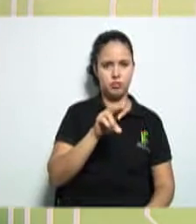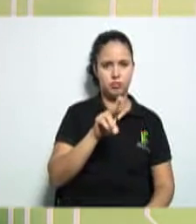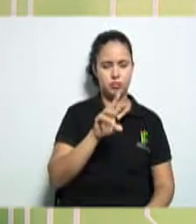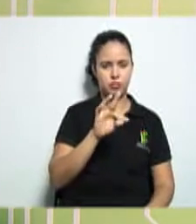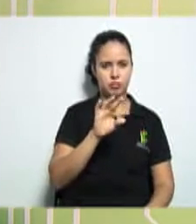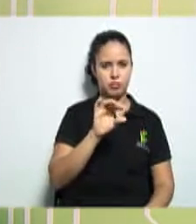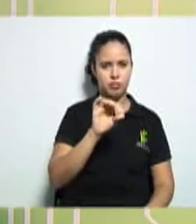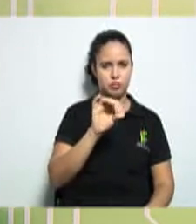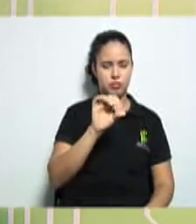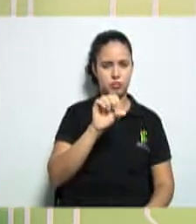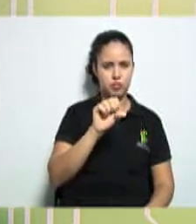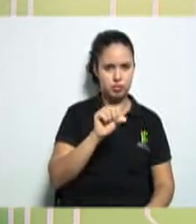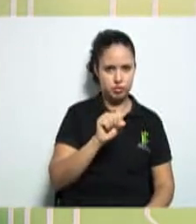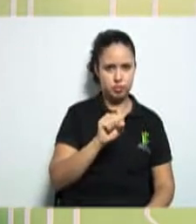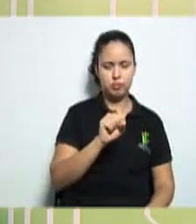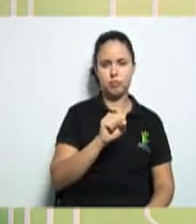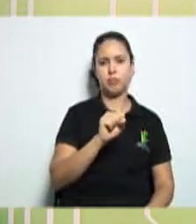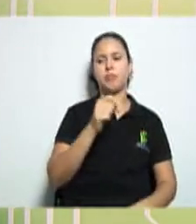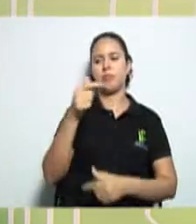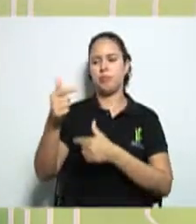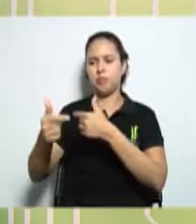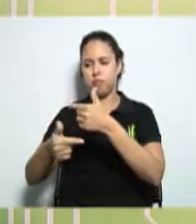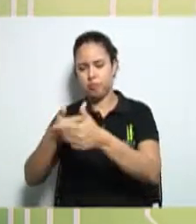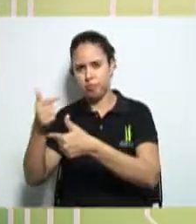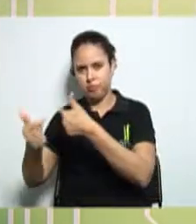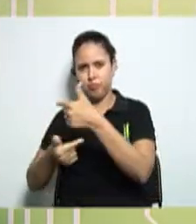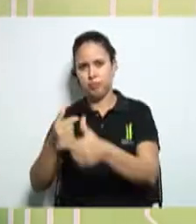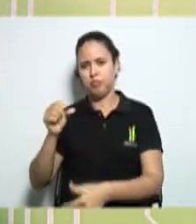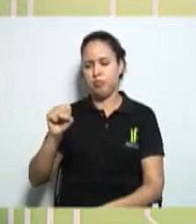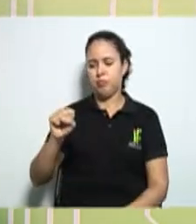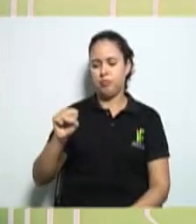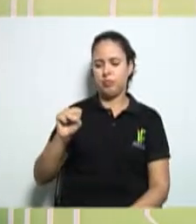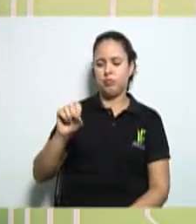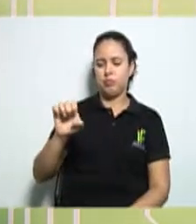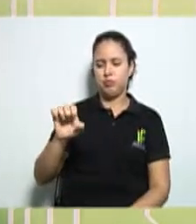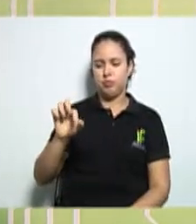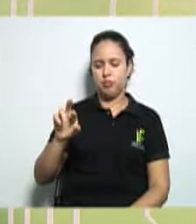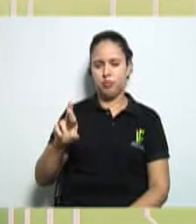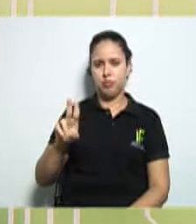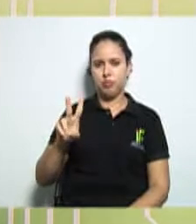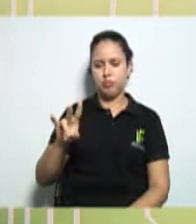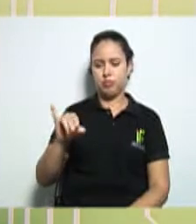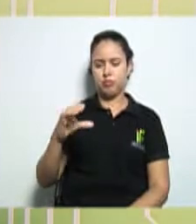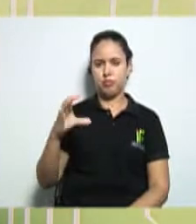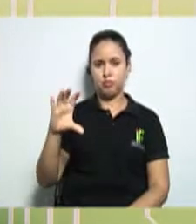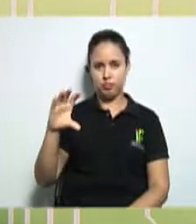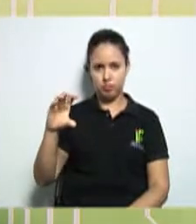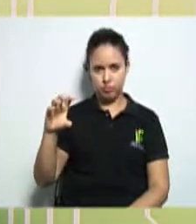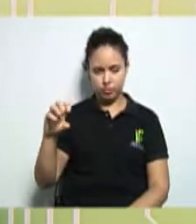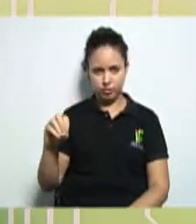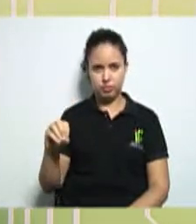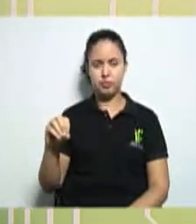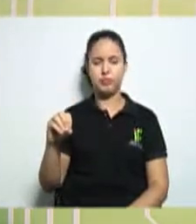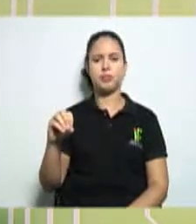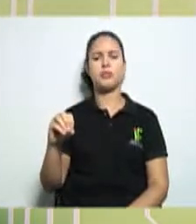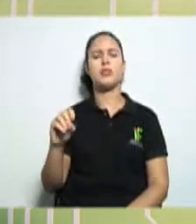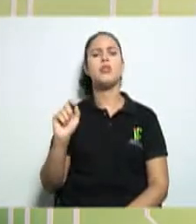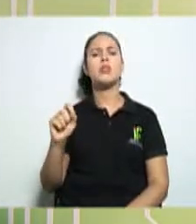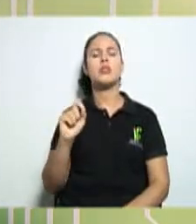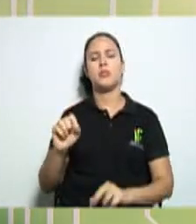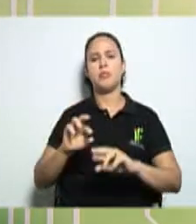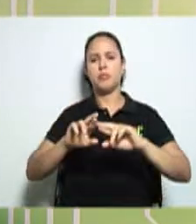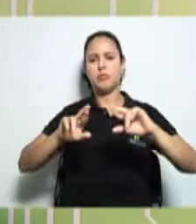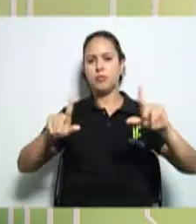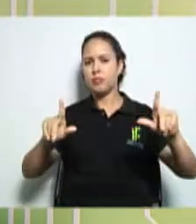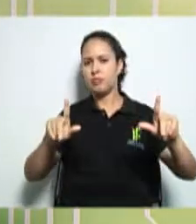Introdução ao Cooperativismo que pode ter uma cooperativa só de serviços. Mas o que é isso, professor? Uma